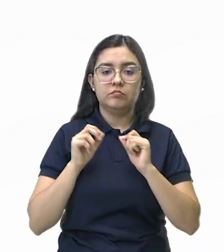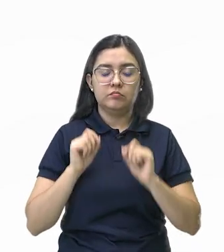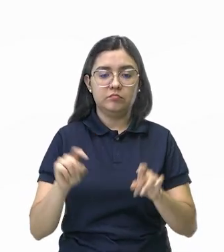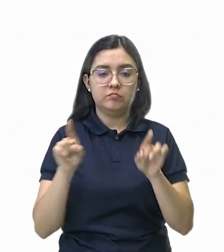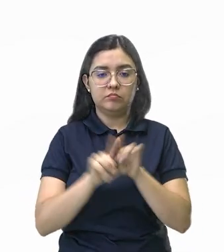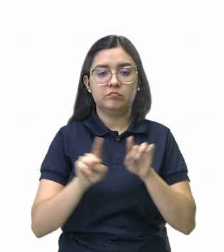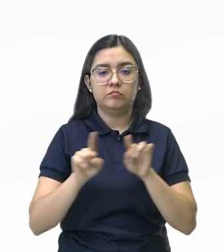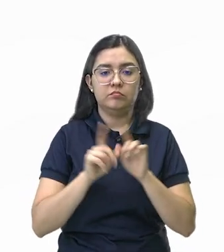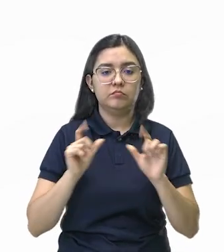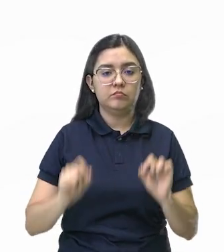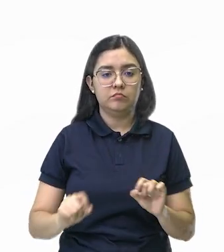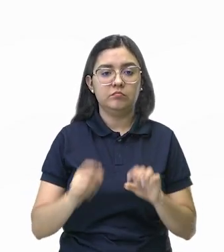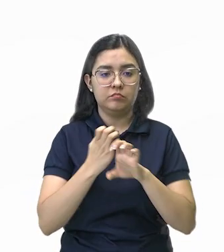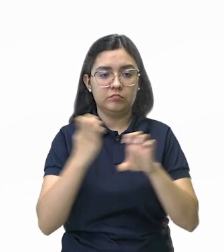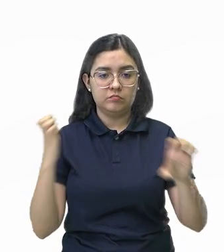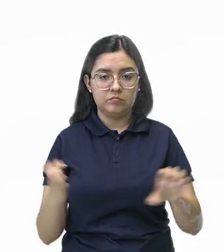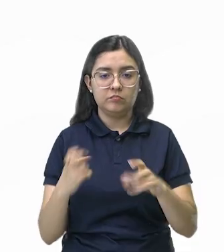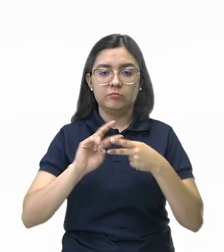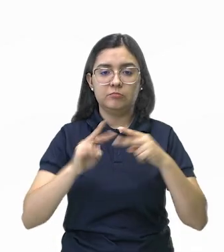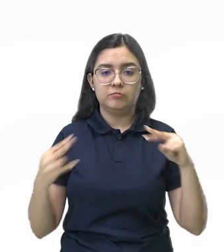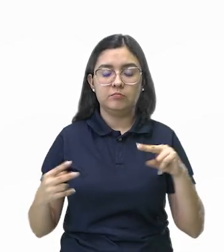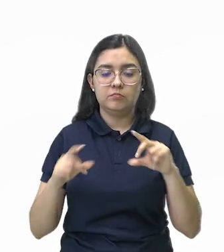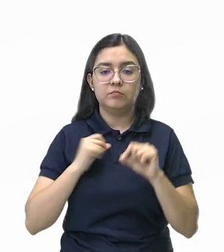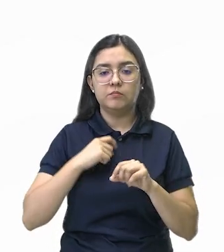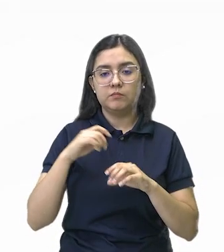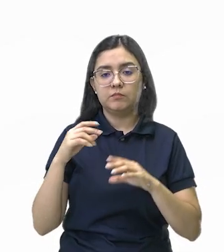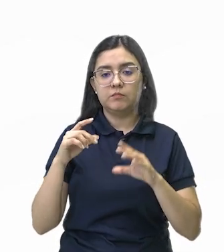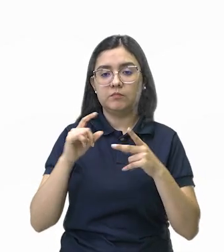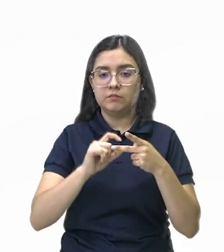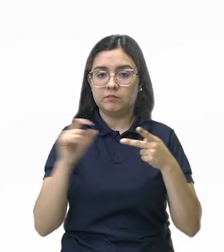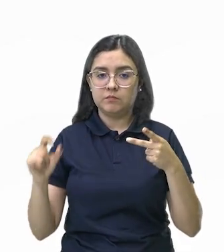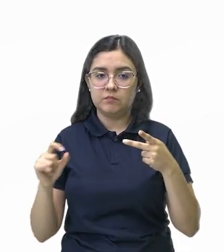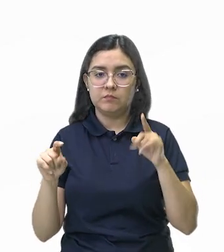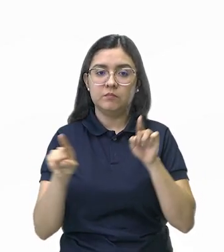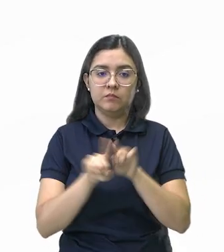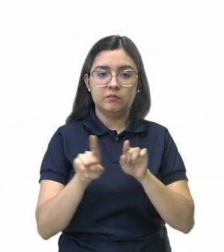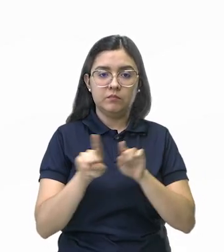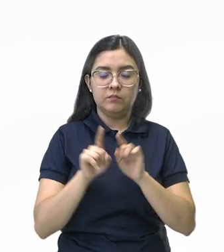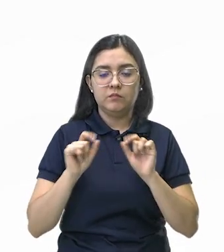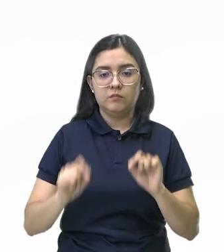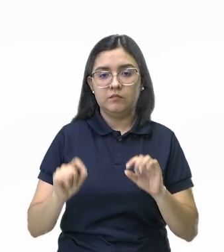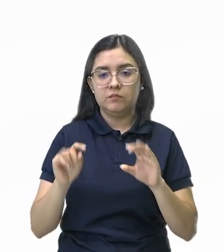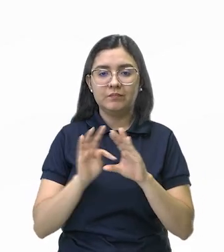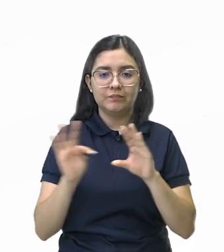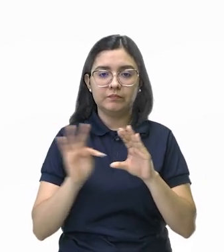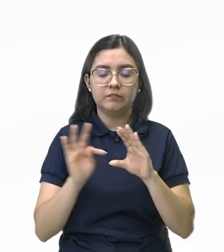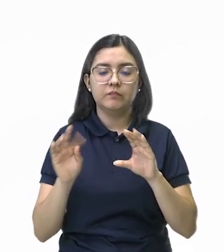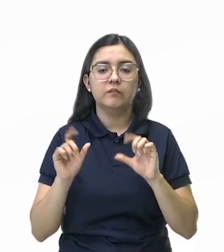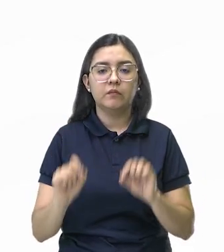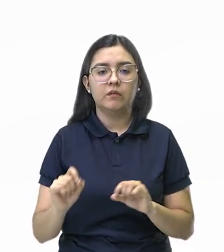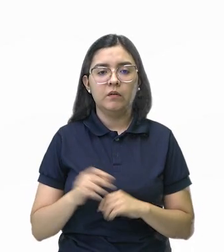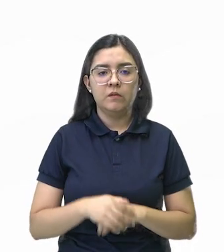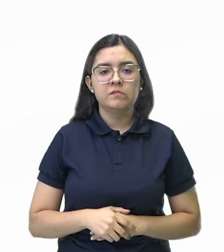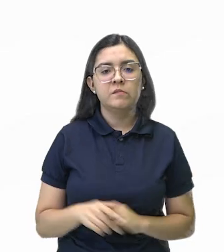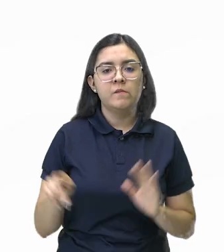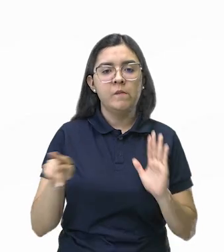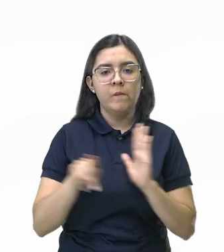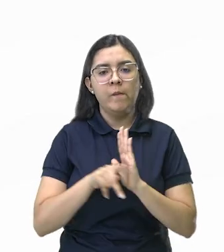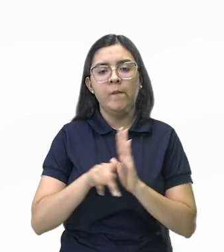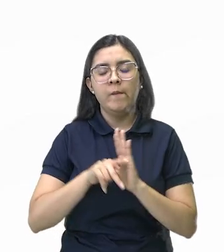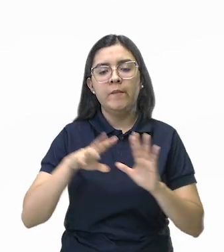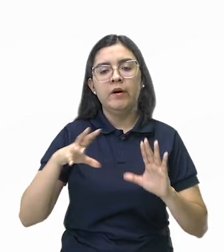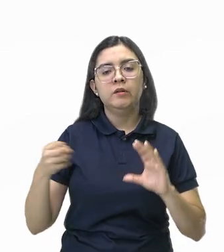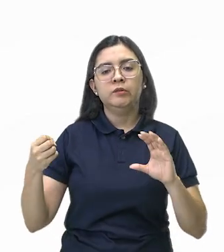engenharia genética. Esses genes inseridos, chamados de genes transgênicos, conferem ao organismo uma